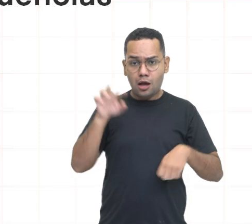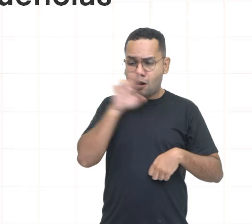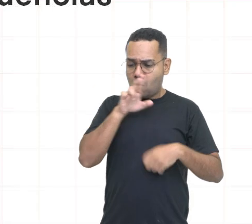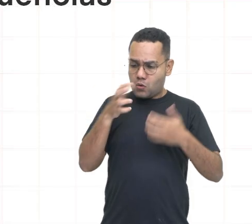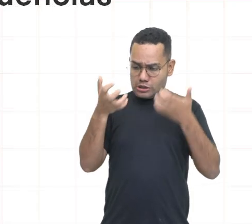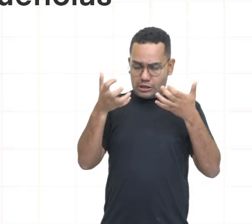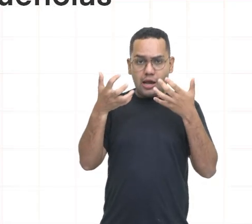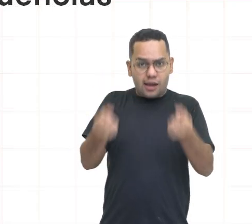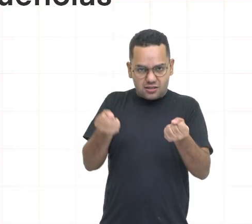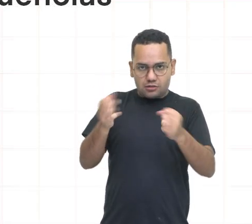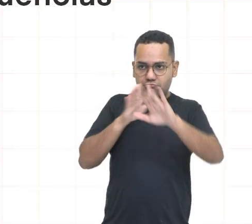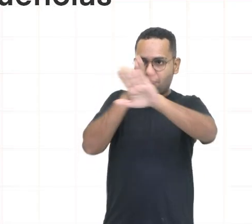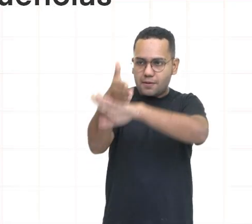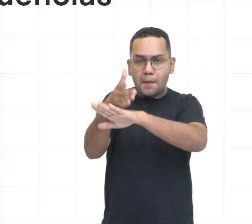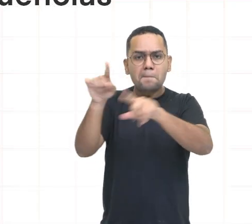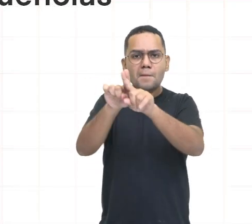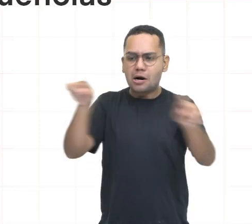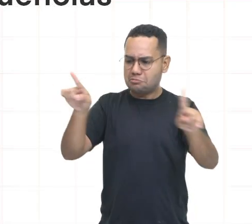guerra, assim,